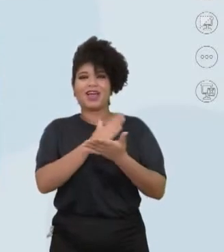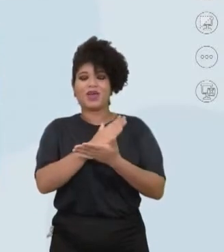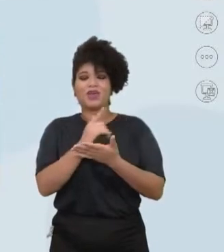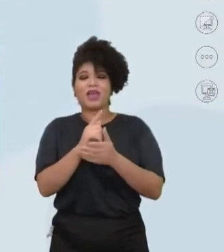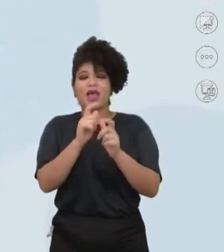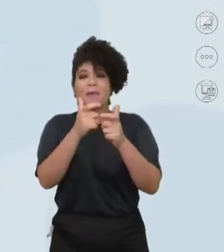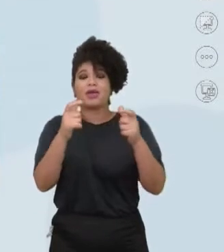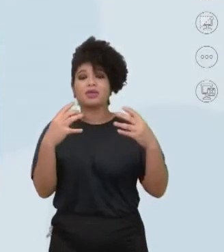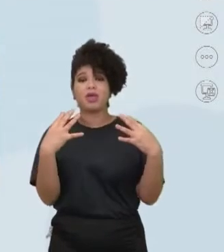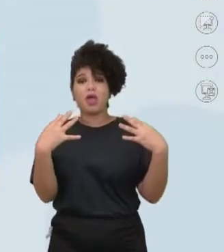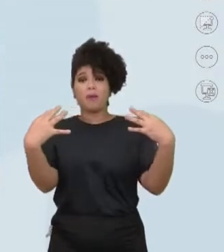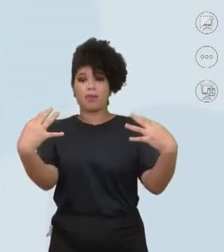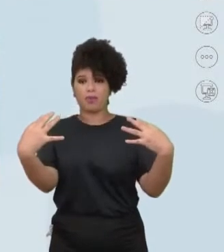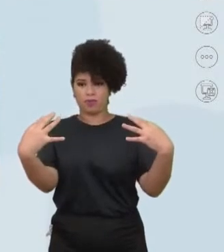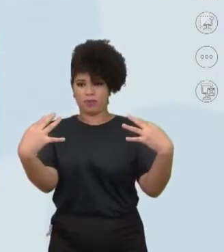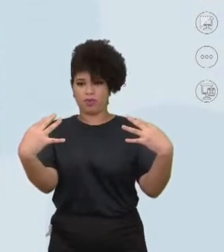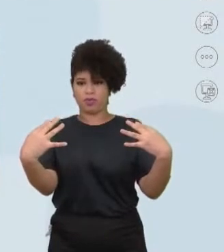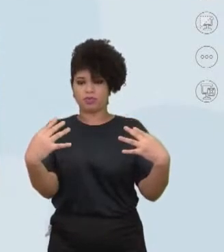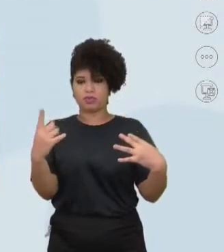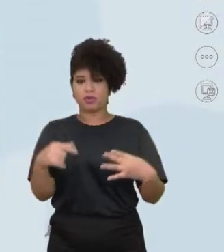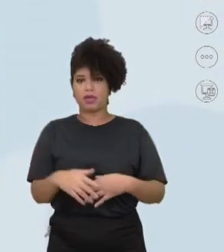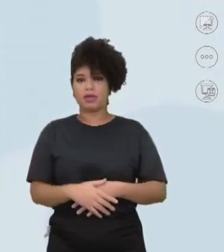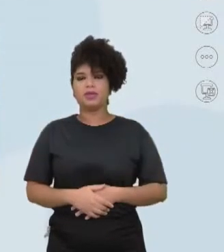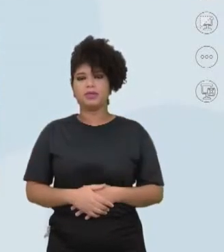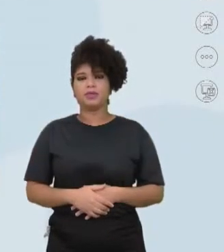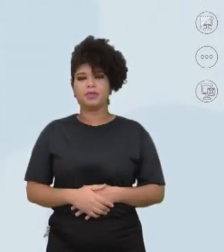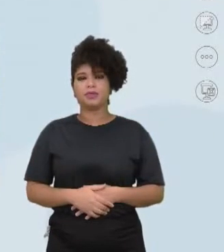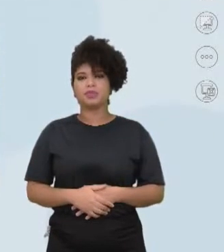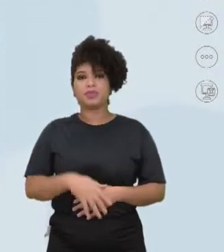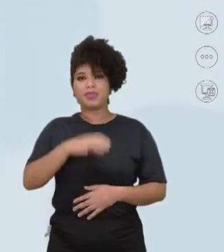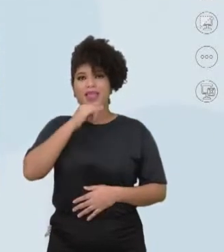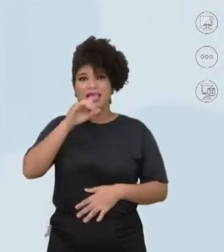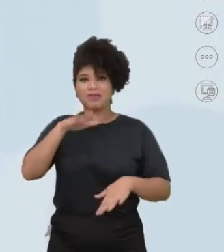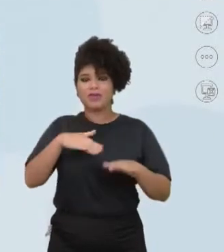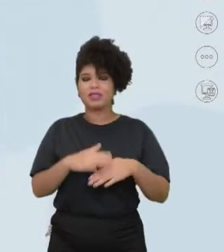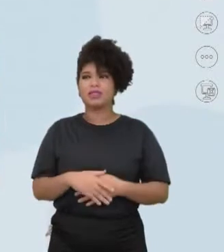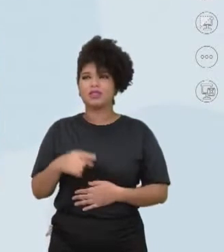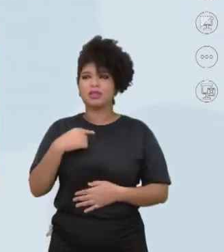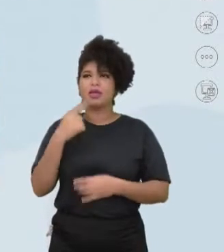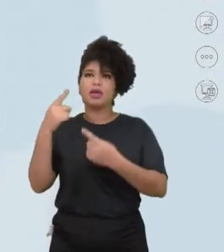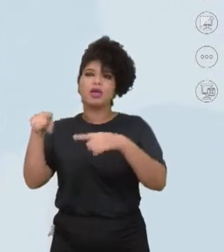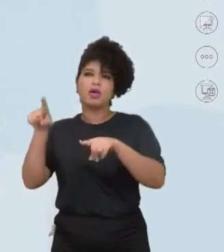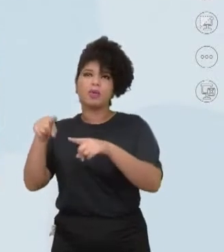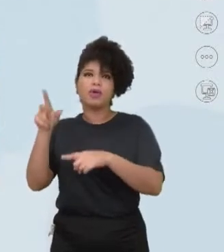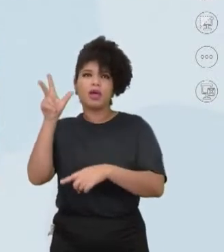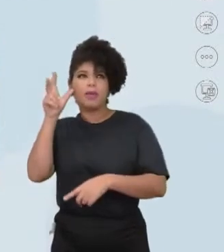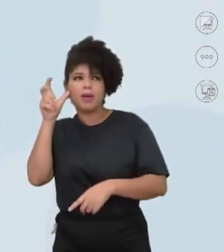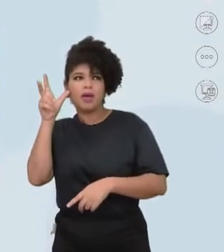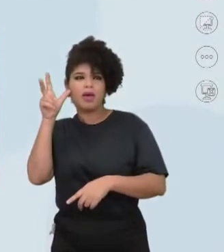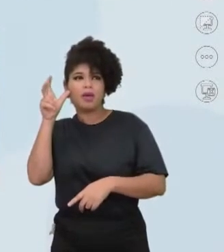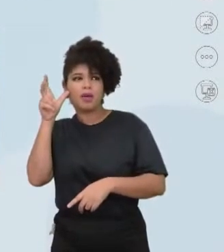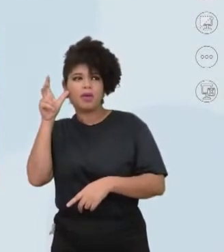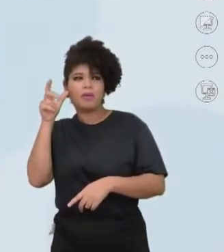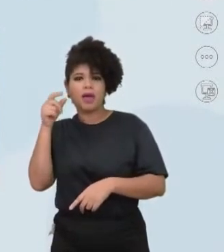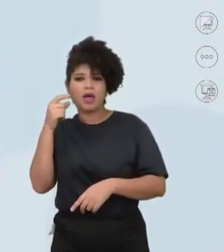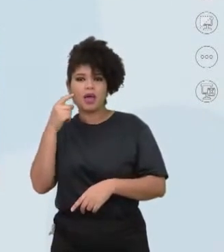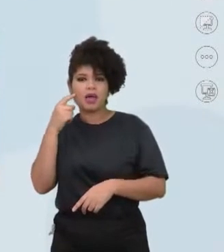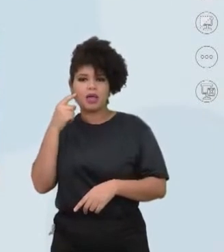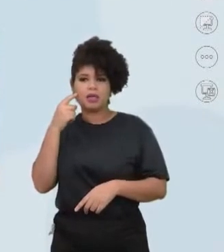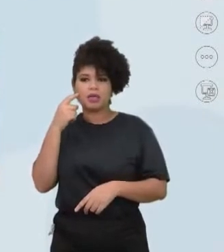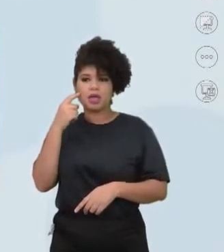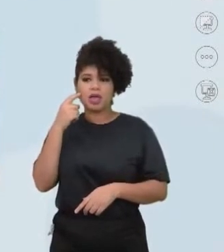público, né, é uma coisa muito interessante. Às vezes a gente escuta uma música, né? A gente, não, a gente às vezes nem